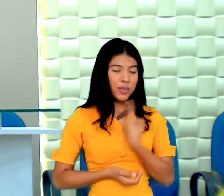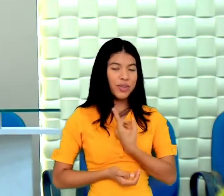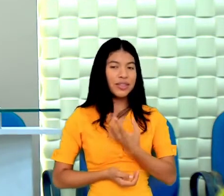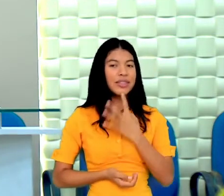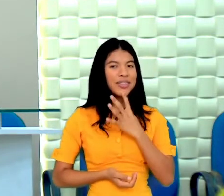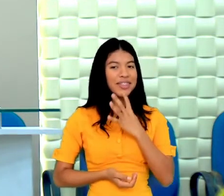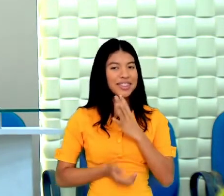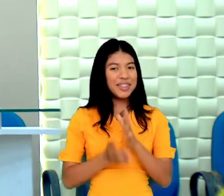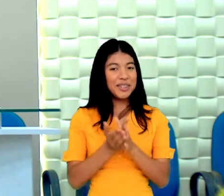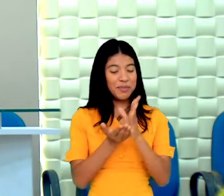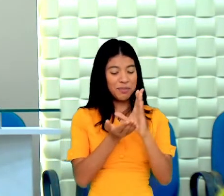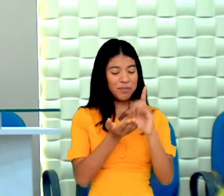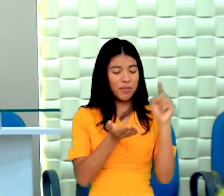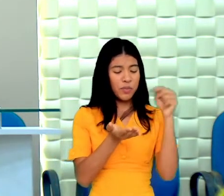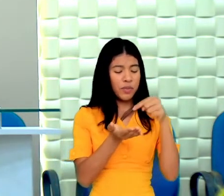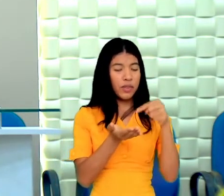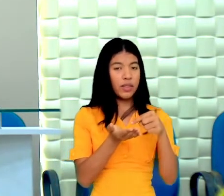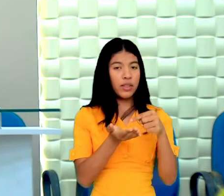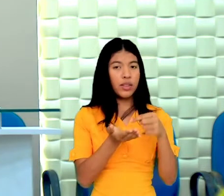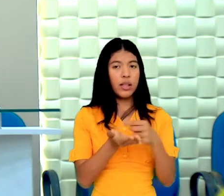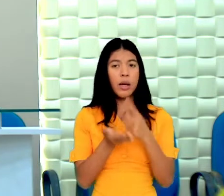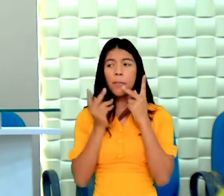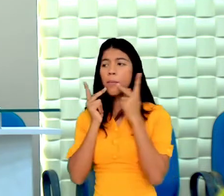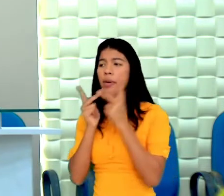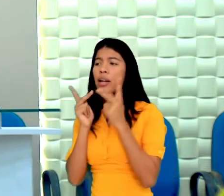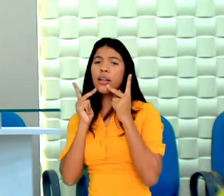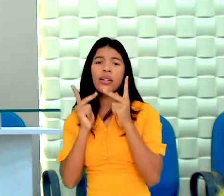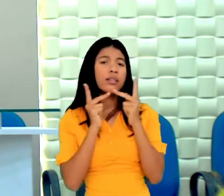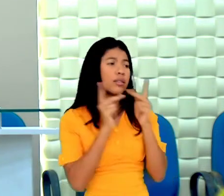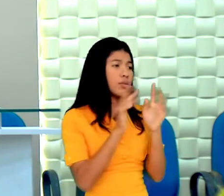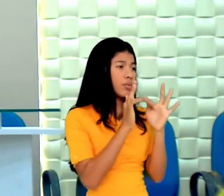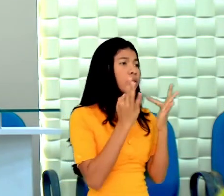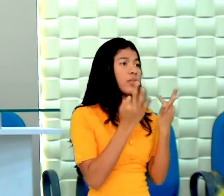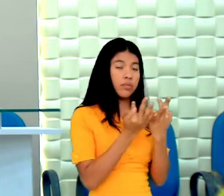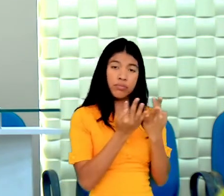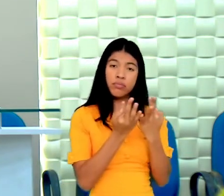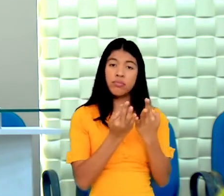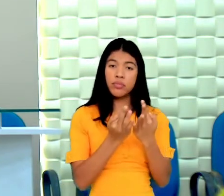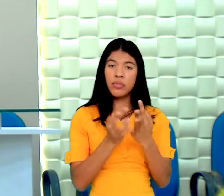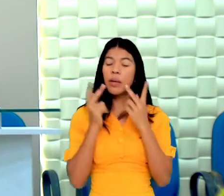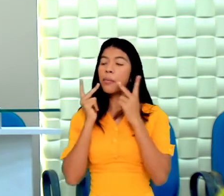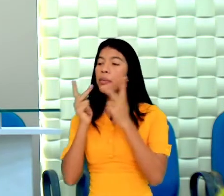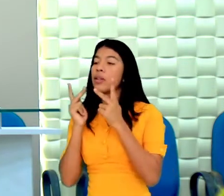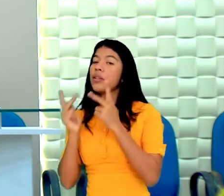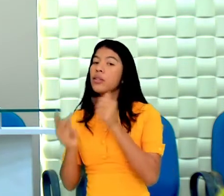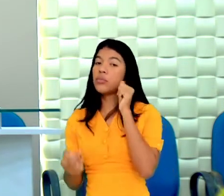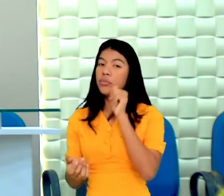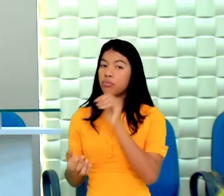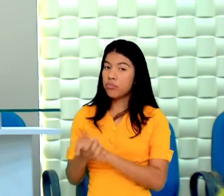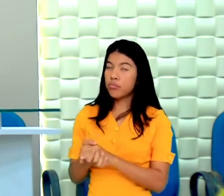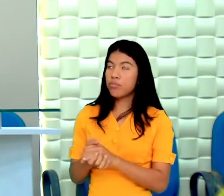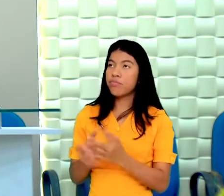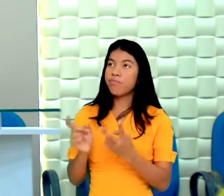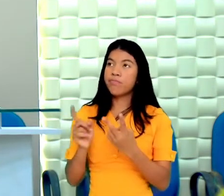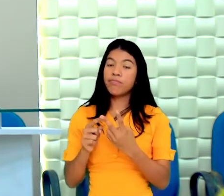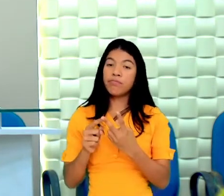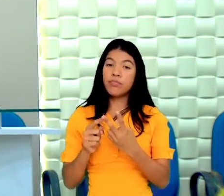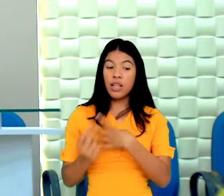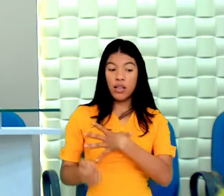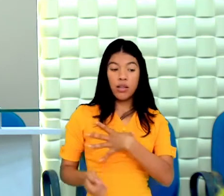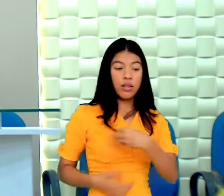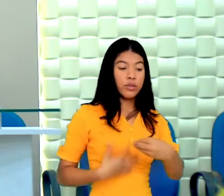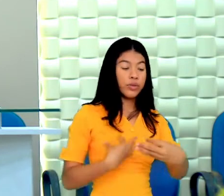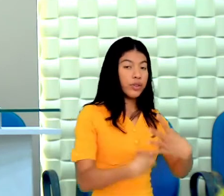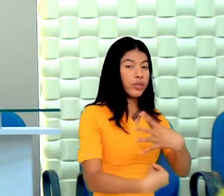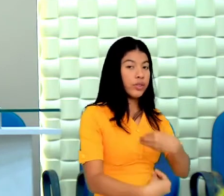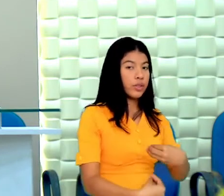falamos aos nossos familiares. Nós falamos à esposa, nós falamos aos filhos, nós